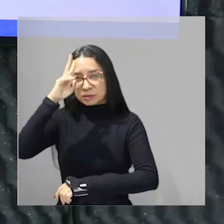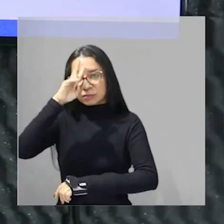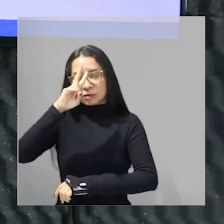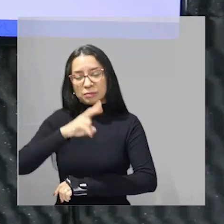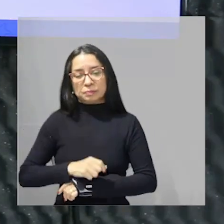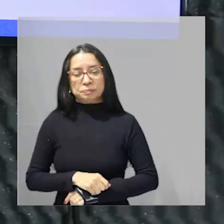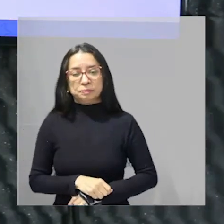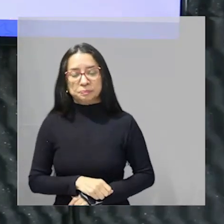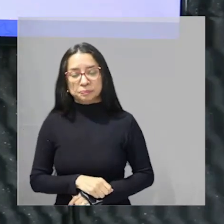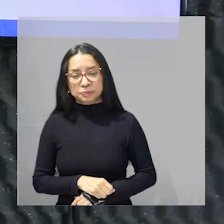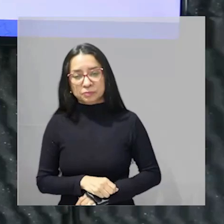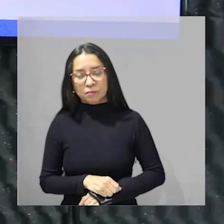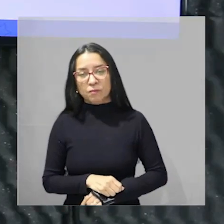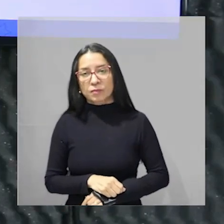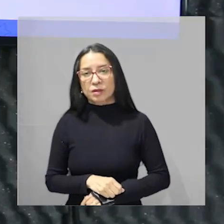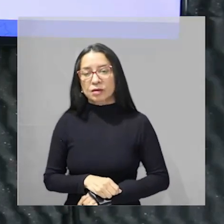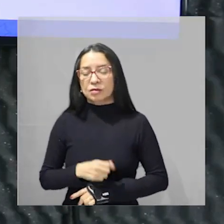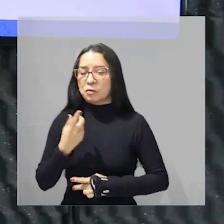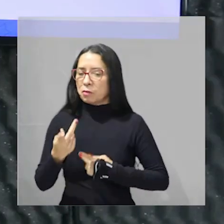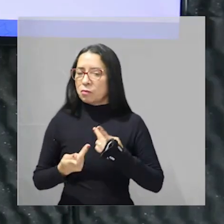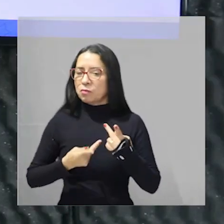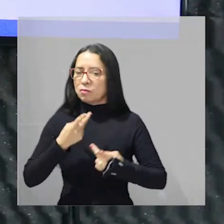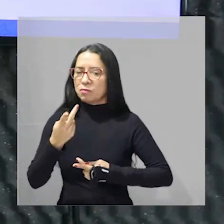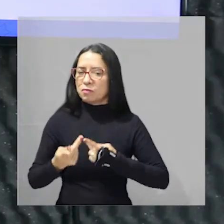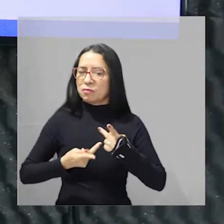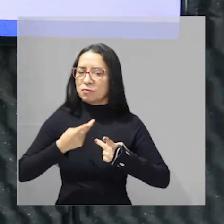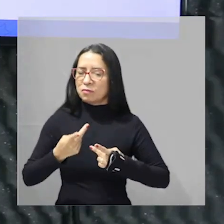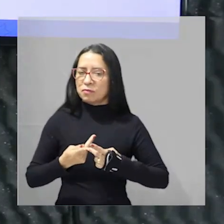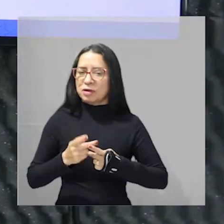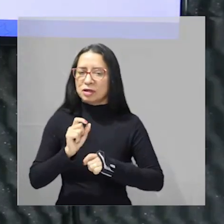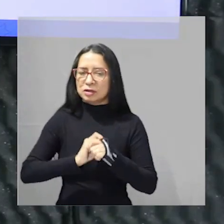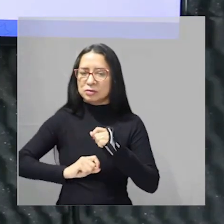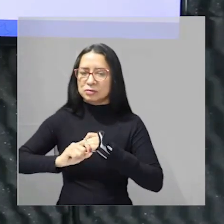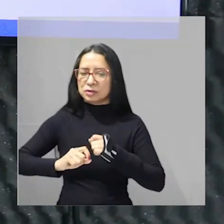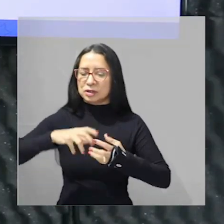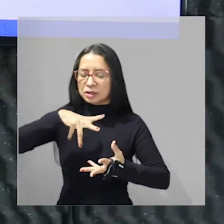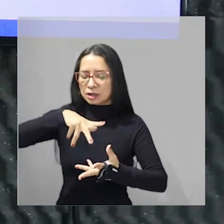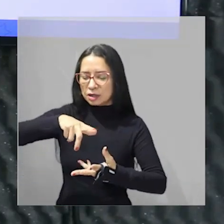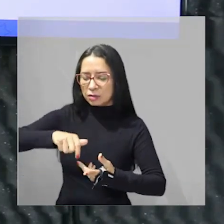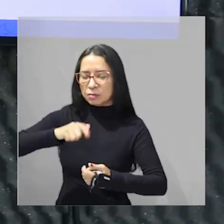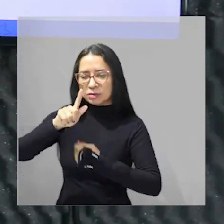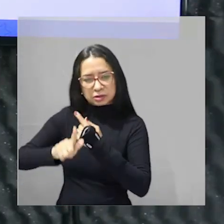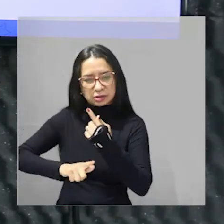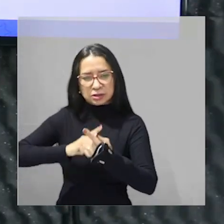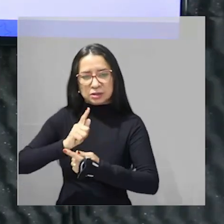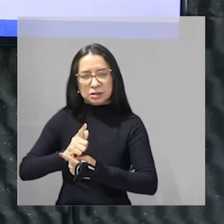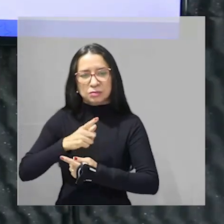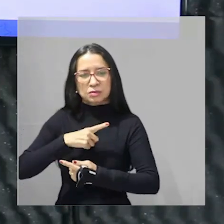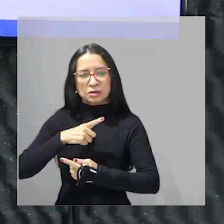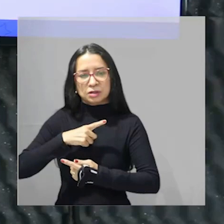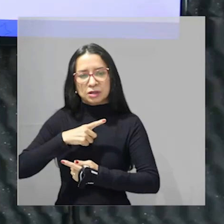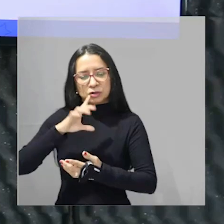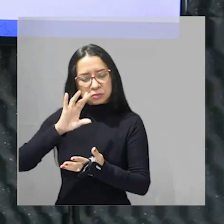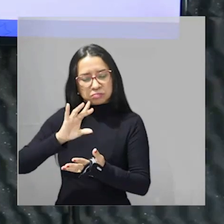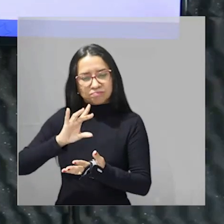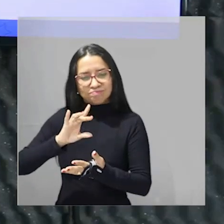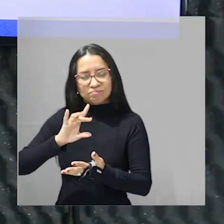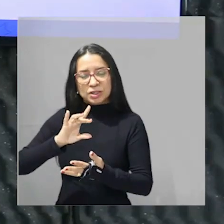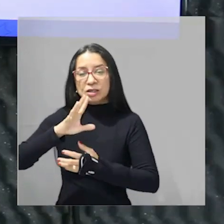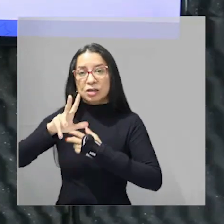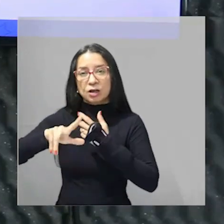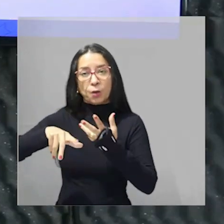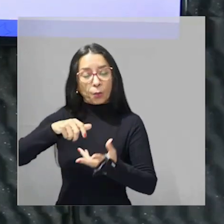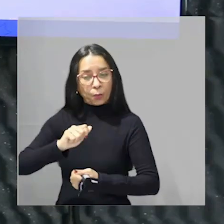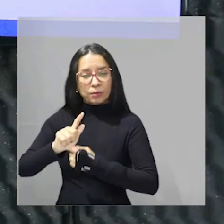Quando a gente fala sobre as facetas da globalização, existe a chamada globalização real e perversa, que diz o seguinte, a globalização